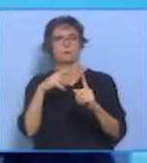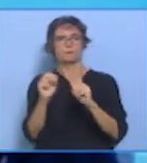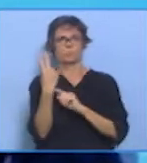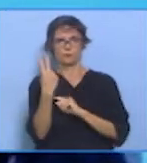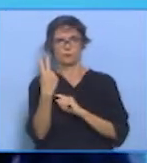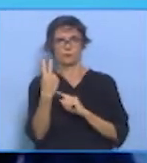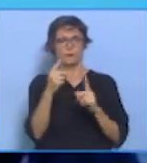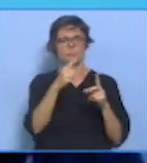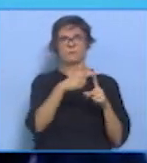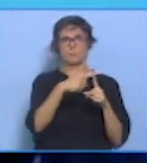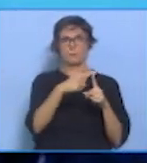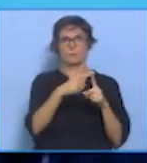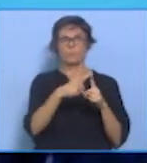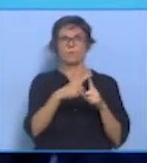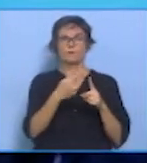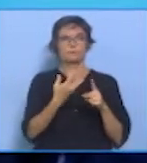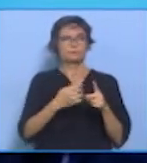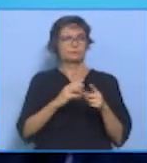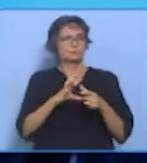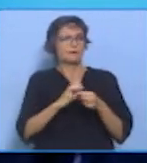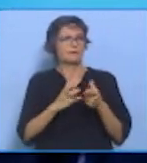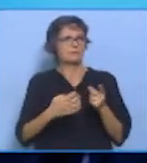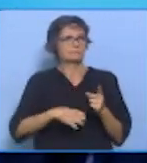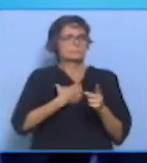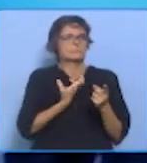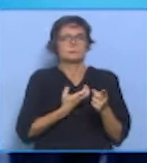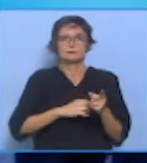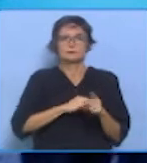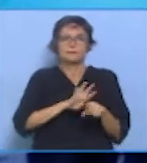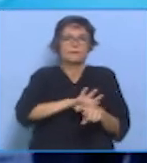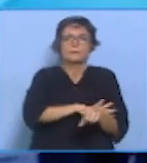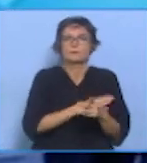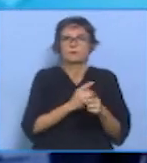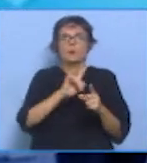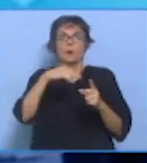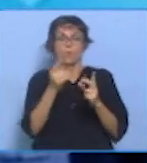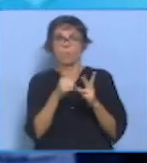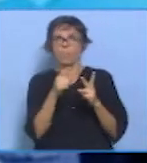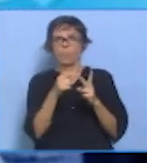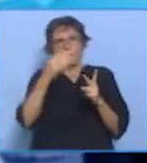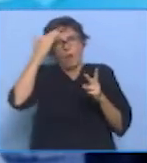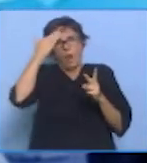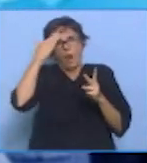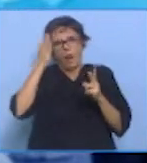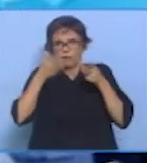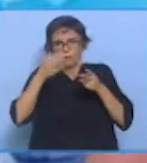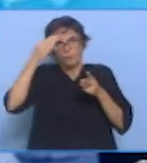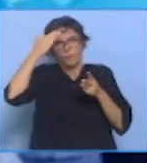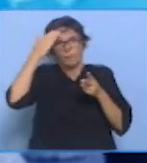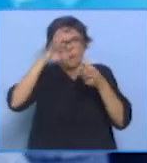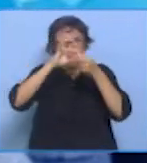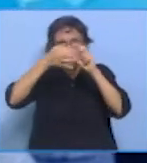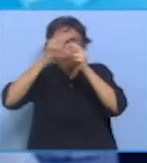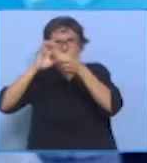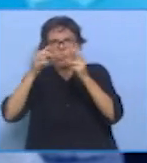lado que era muito emocional e sentimentalista, e havia um lado muito racional, demasiado racional. E daí a questão